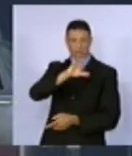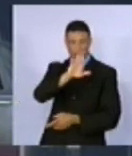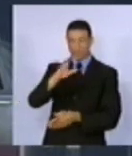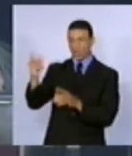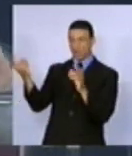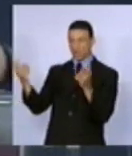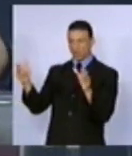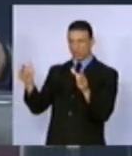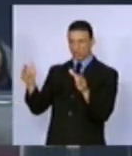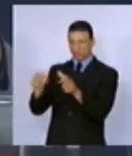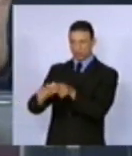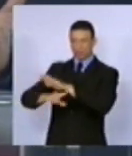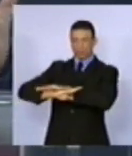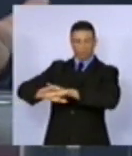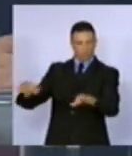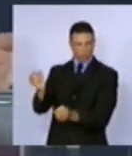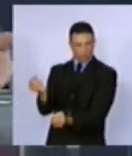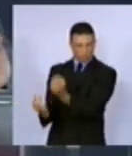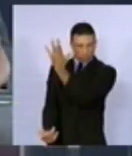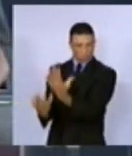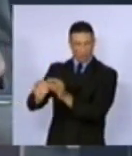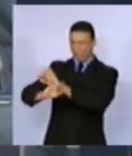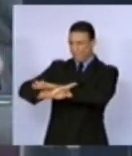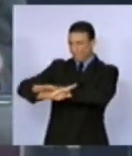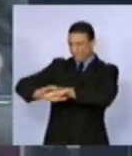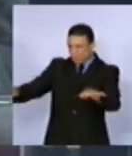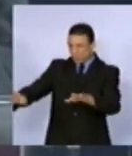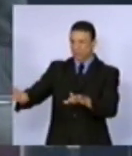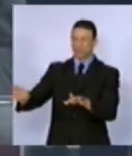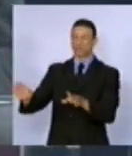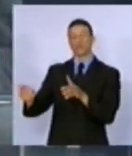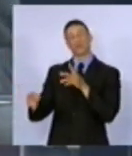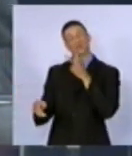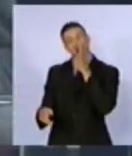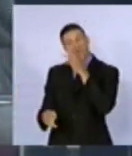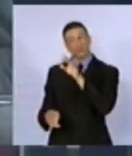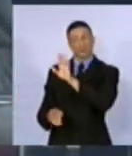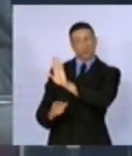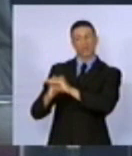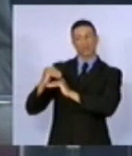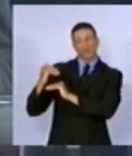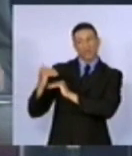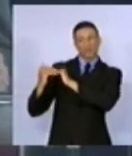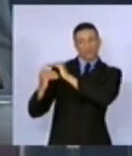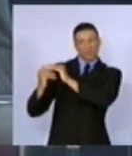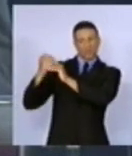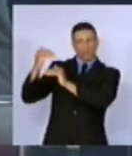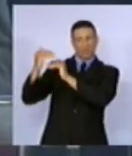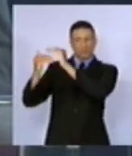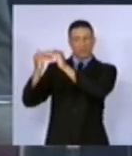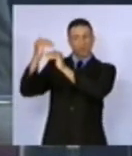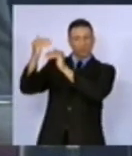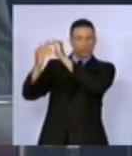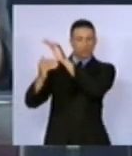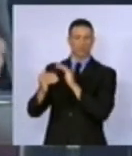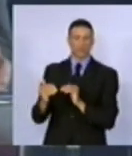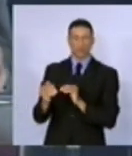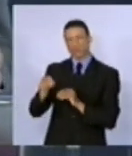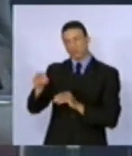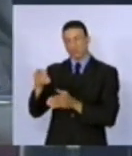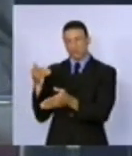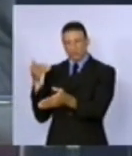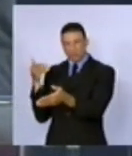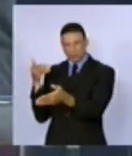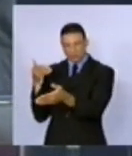a eliminação do corte manual da cana vai acontecer pela pela própria extinção